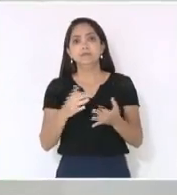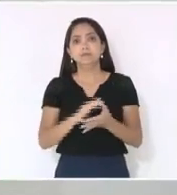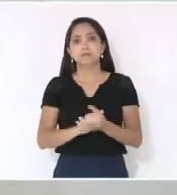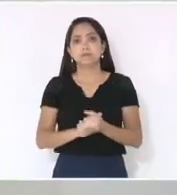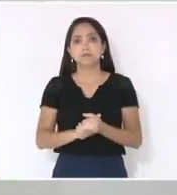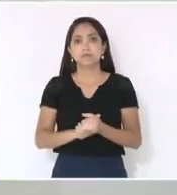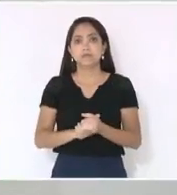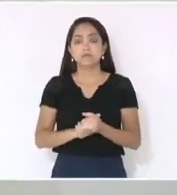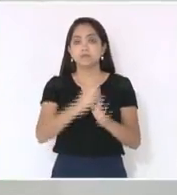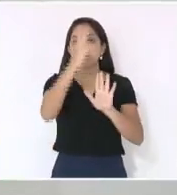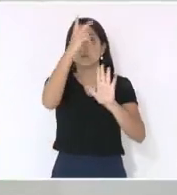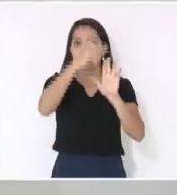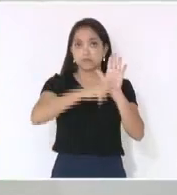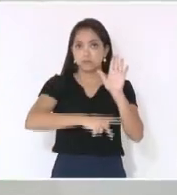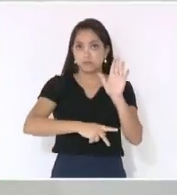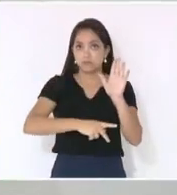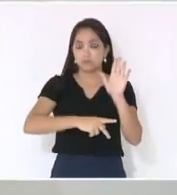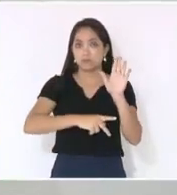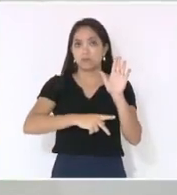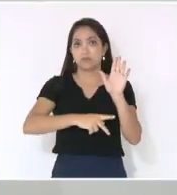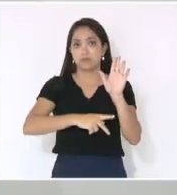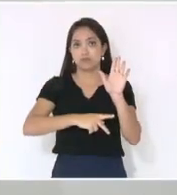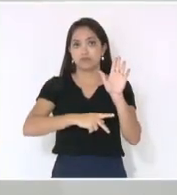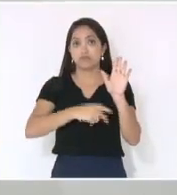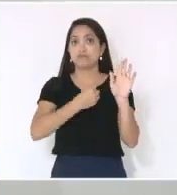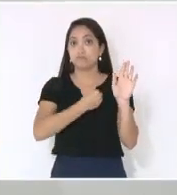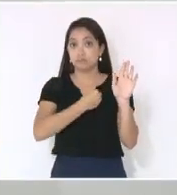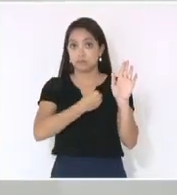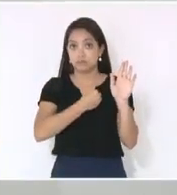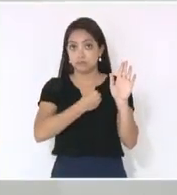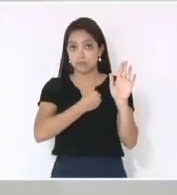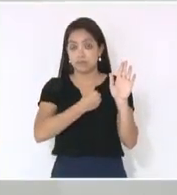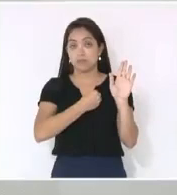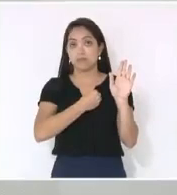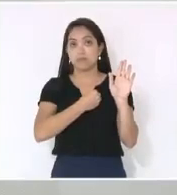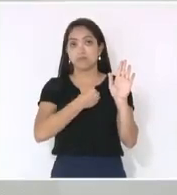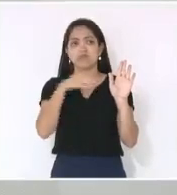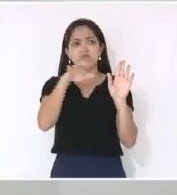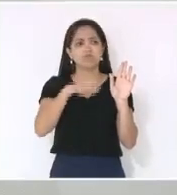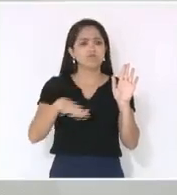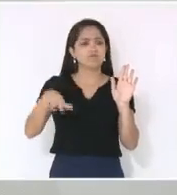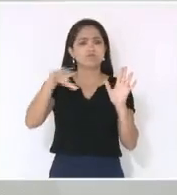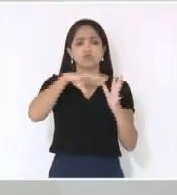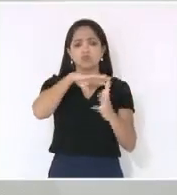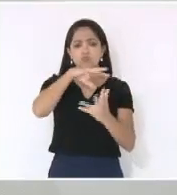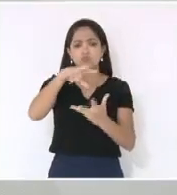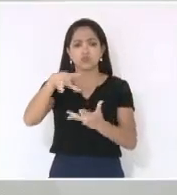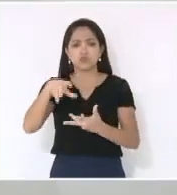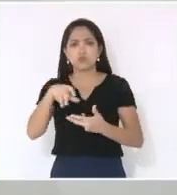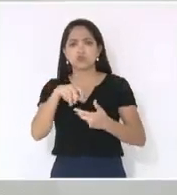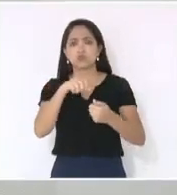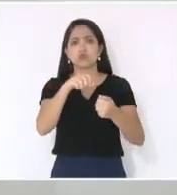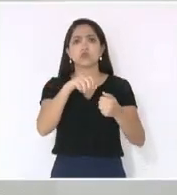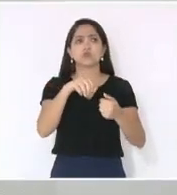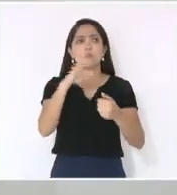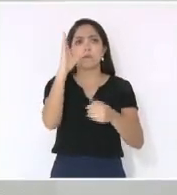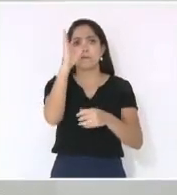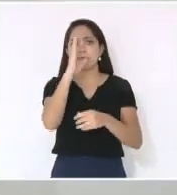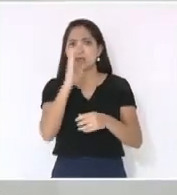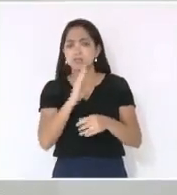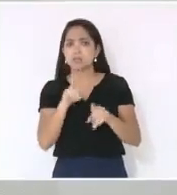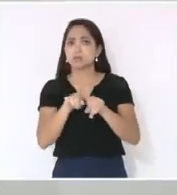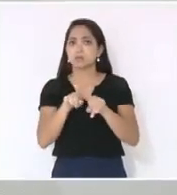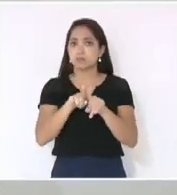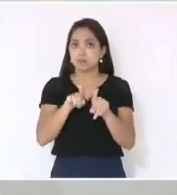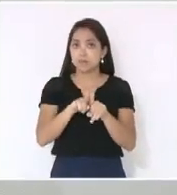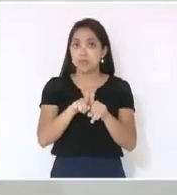de um projeto que existe nos grandes centros do mundo inteiro, nos grandes centros do Brasil, e